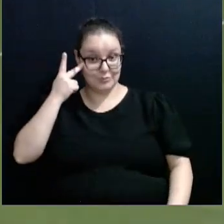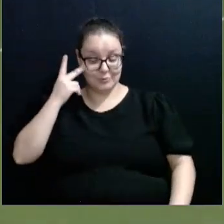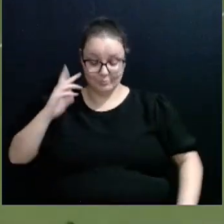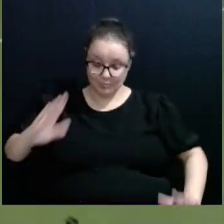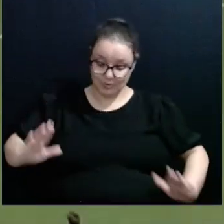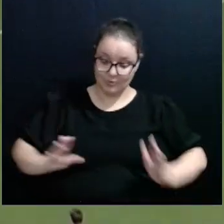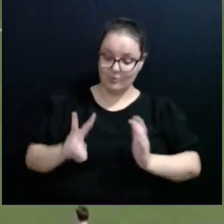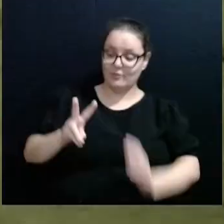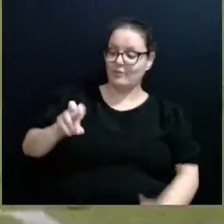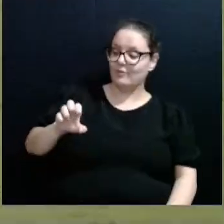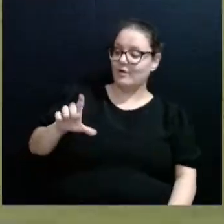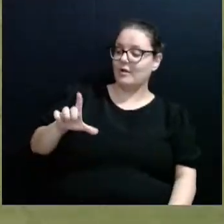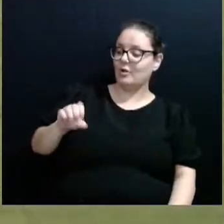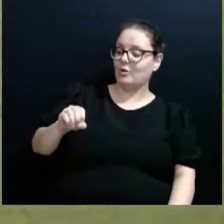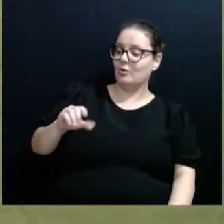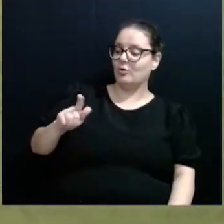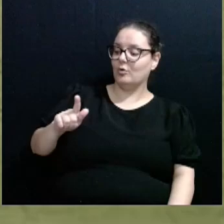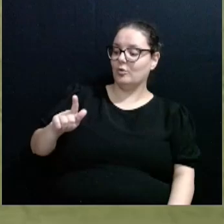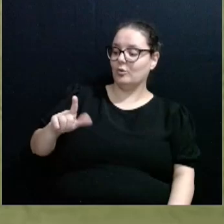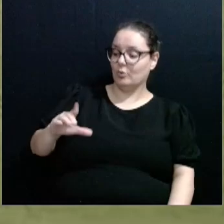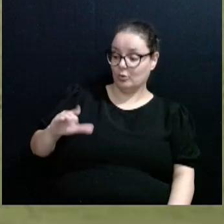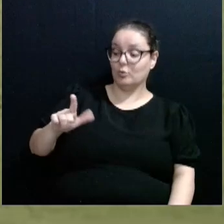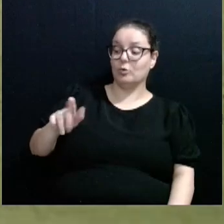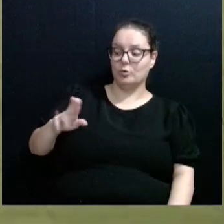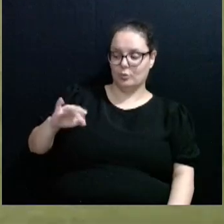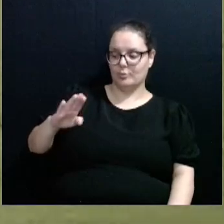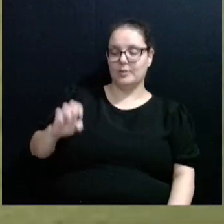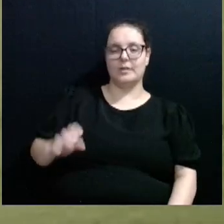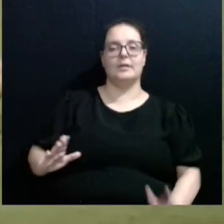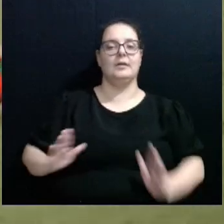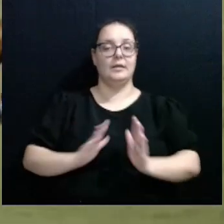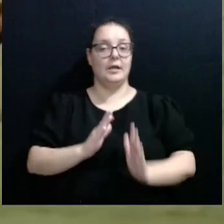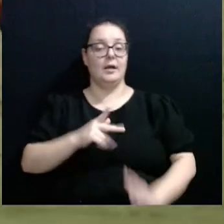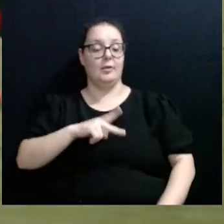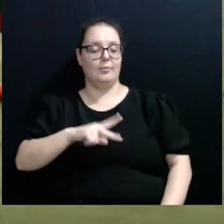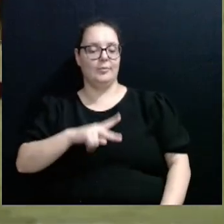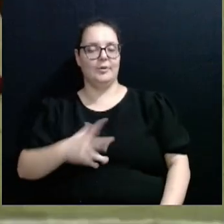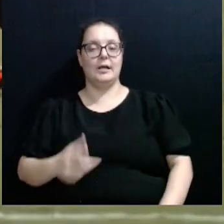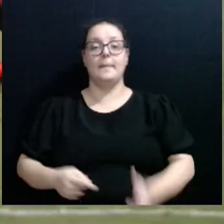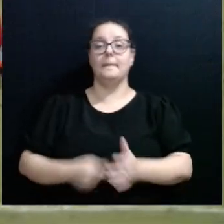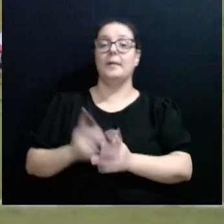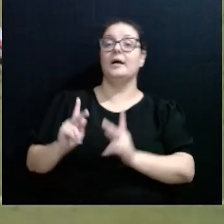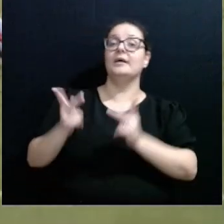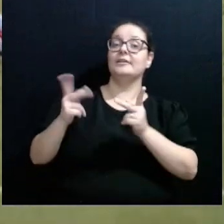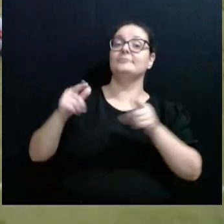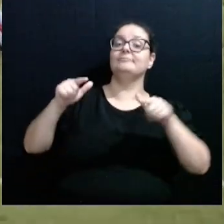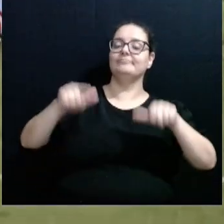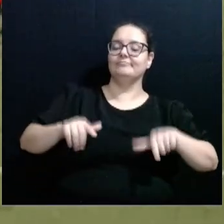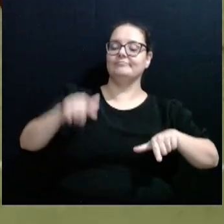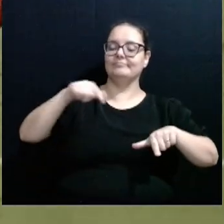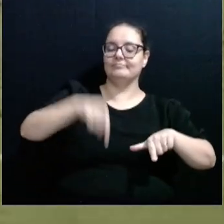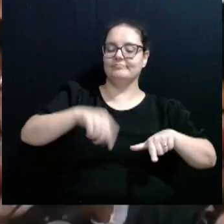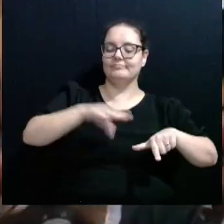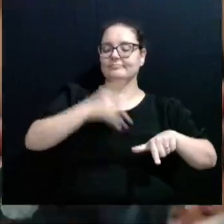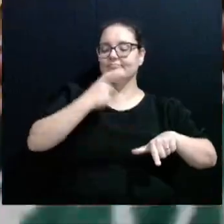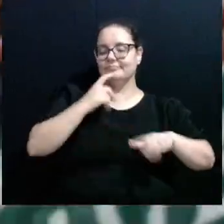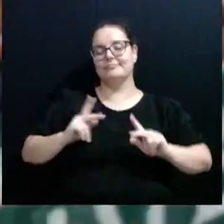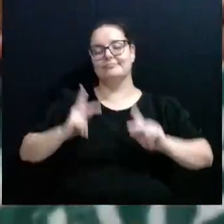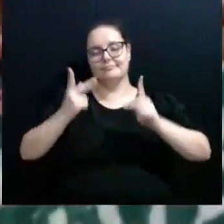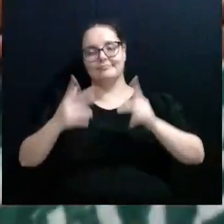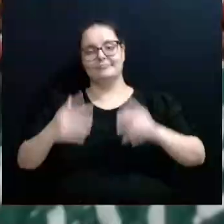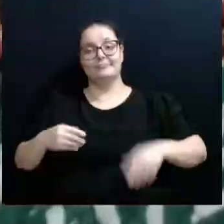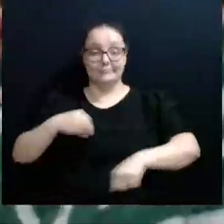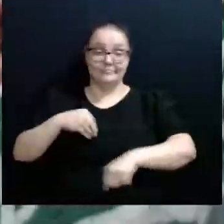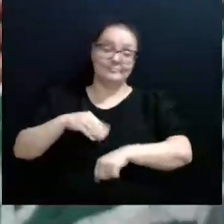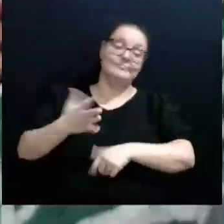e da Portuguesa. E agora quer a primeira vitória em casa na competição para encaminhar a